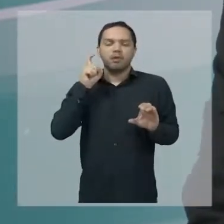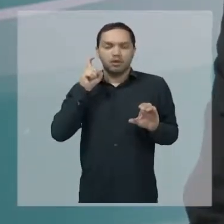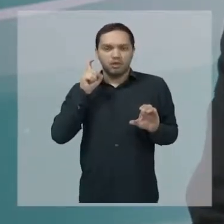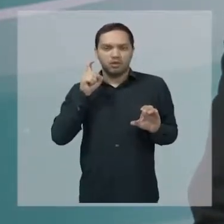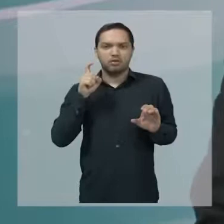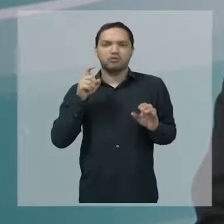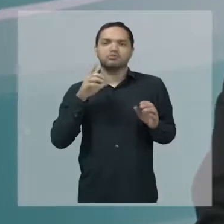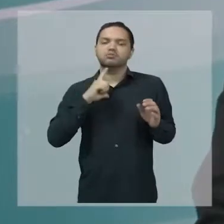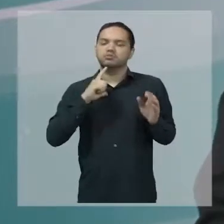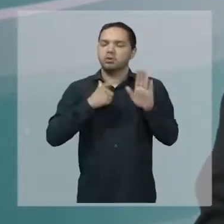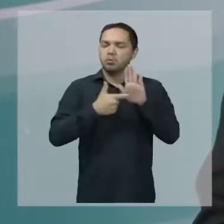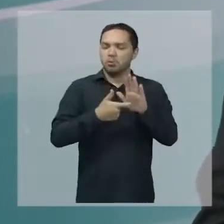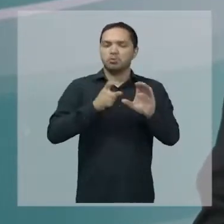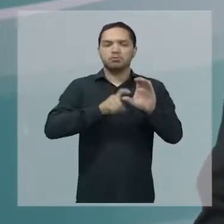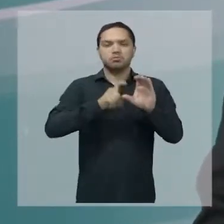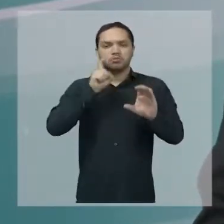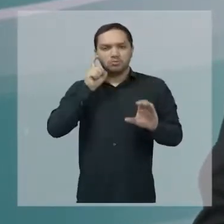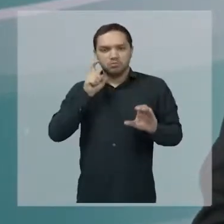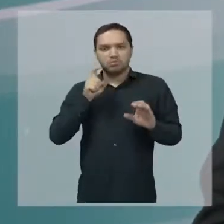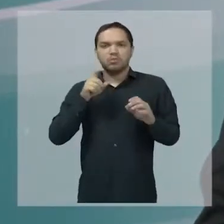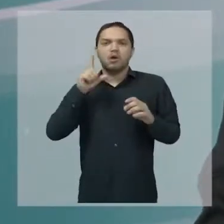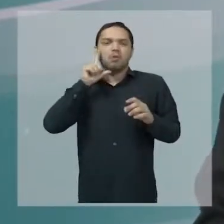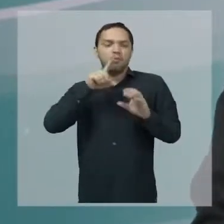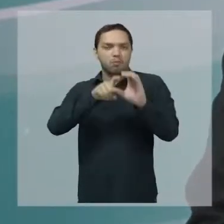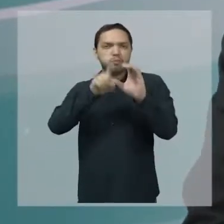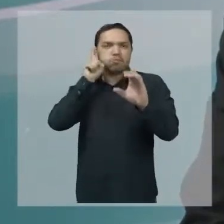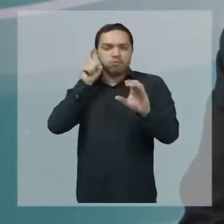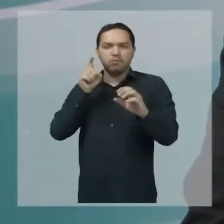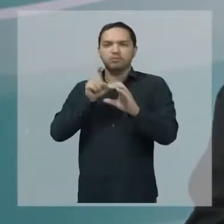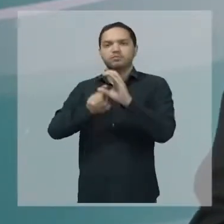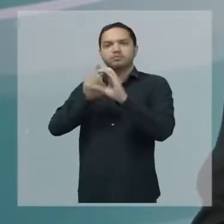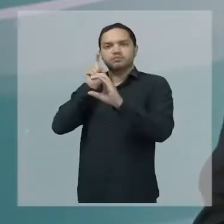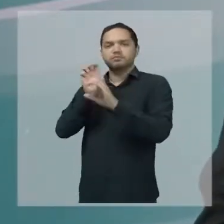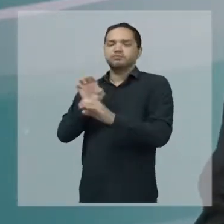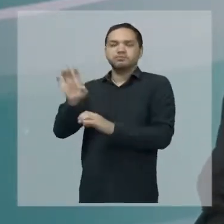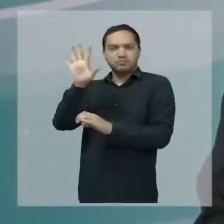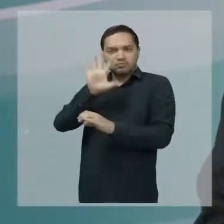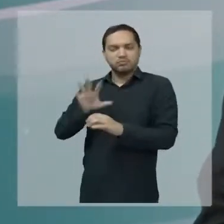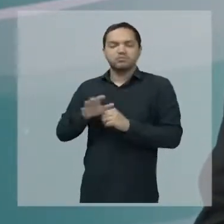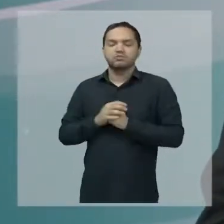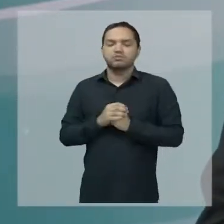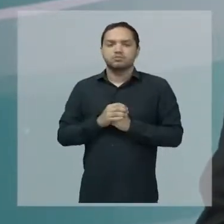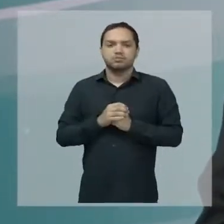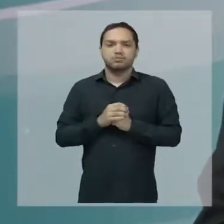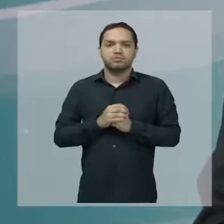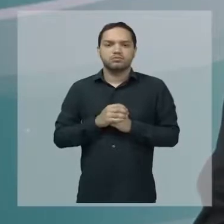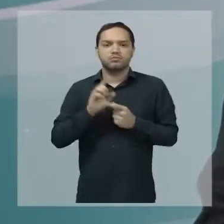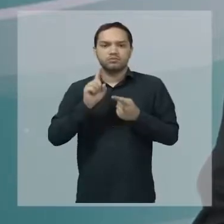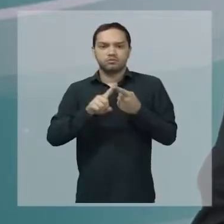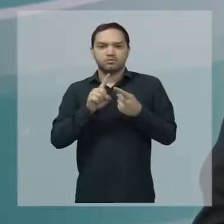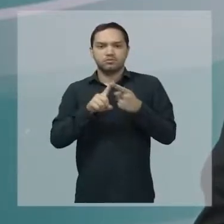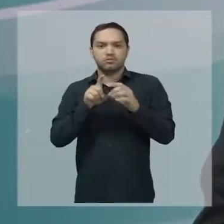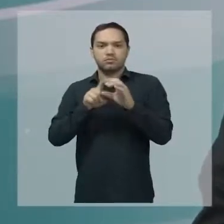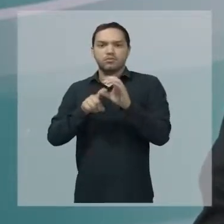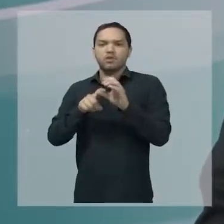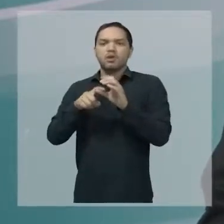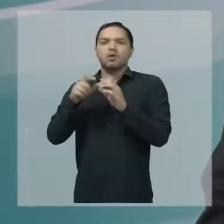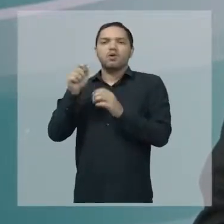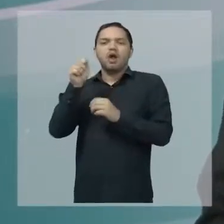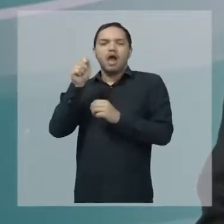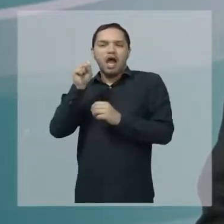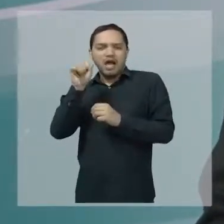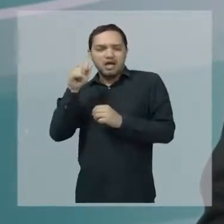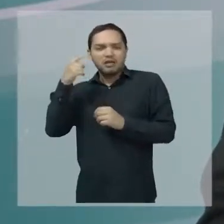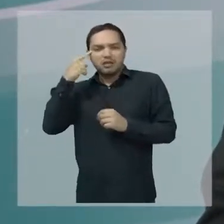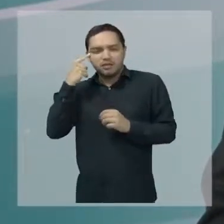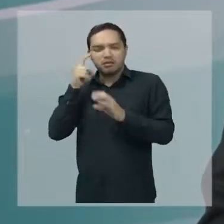de qualquer dos lados. Tanto mostrava a independência da liderança americana, da liderança europeia, ou mais aproximadamente da liderança asiática